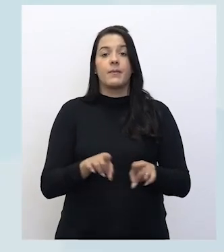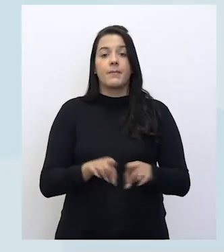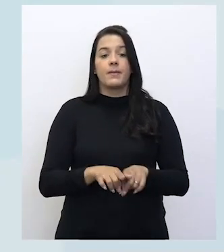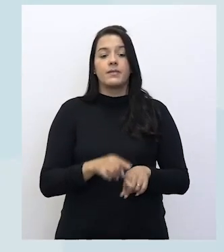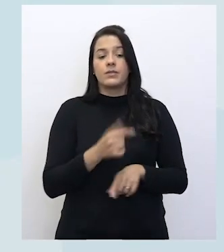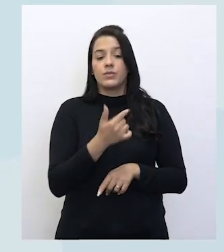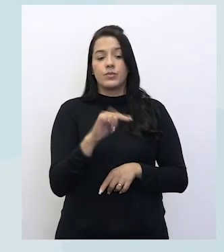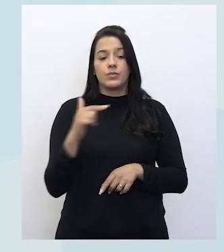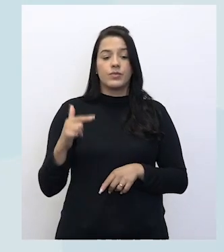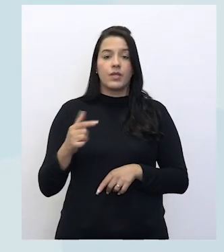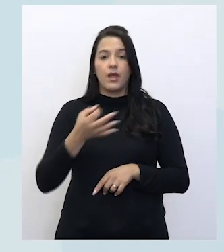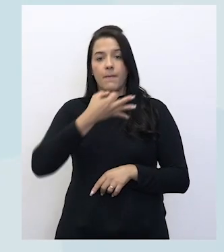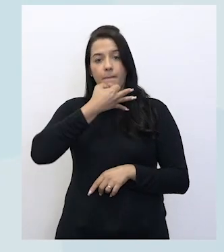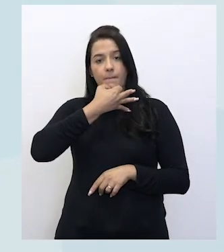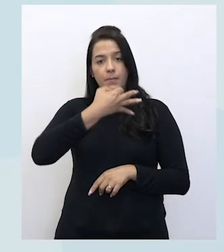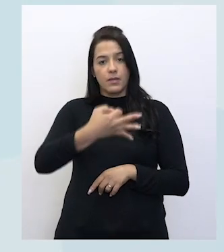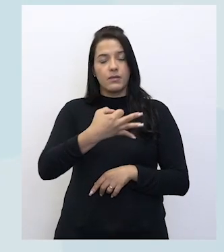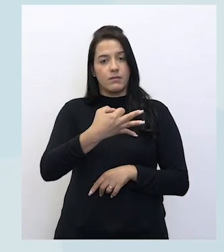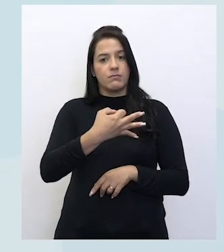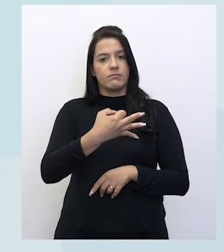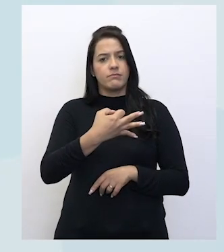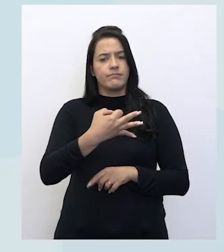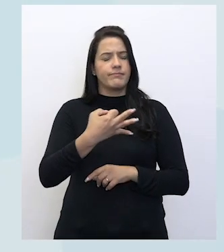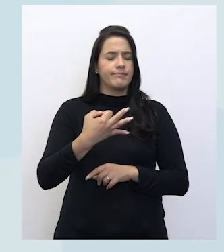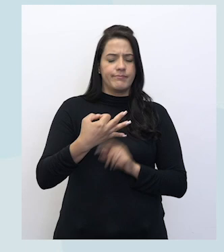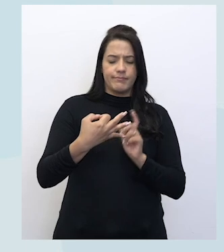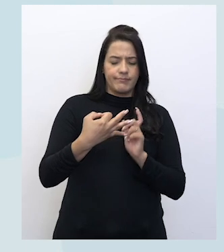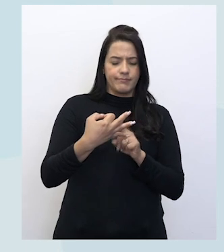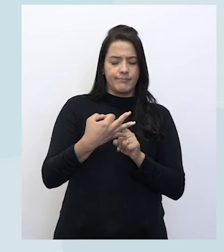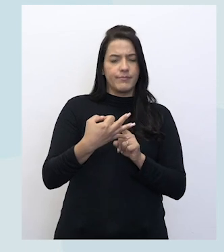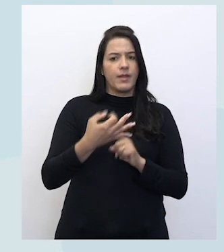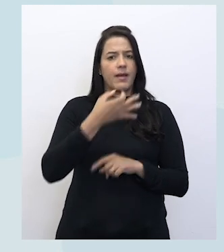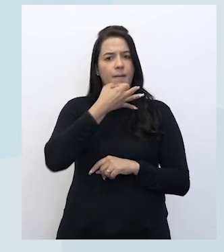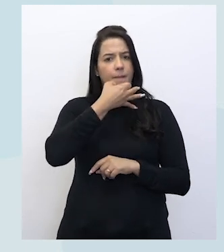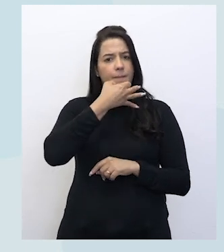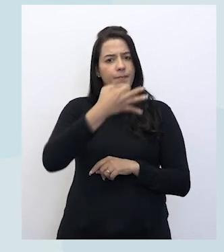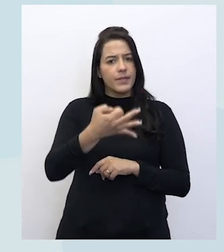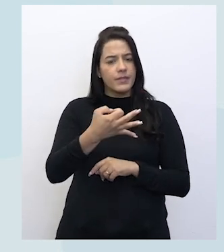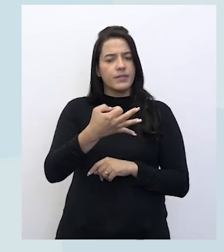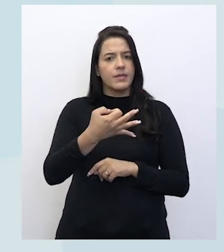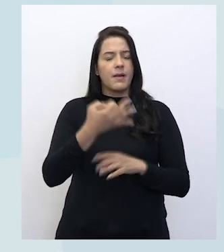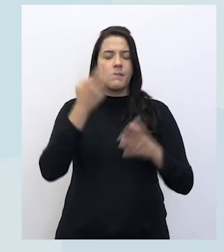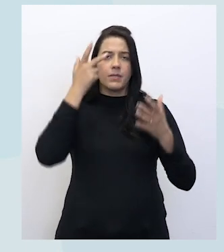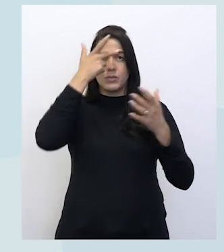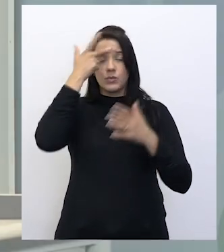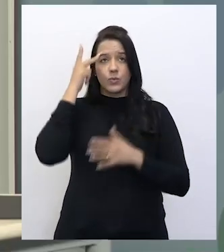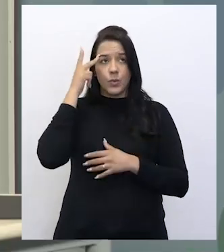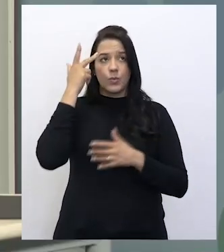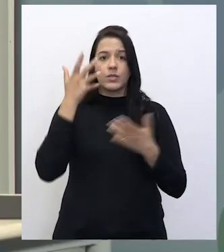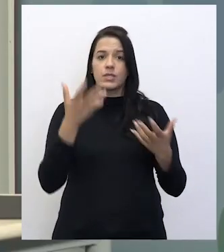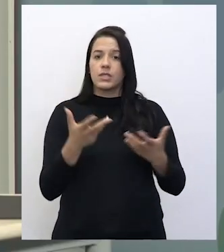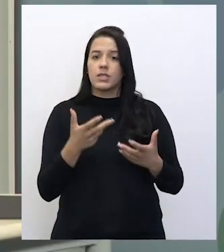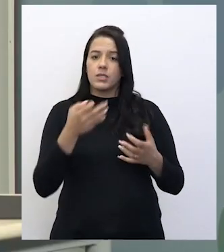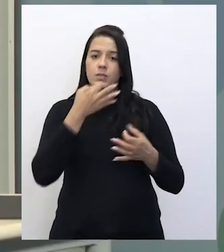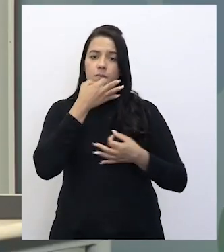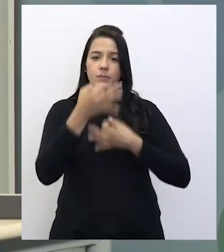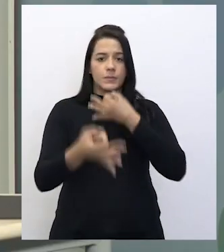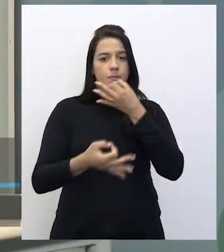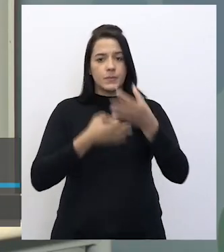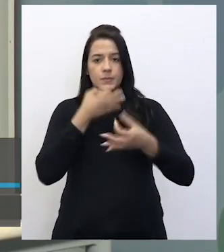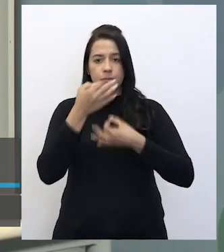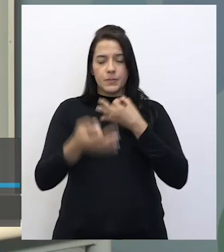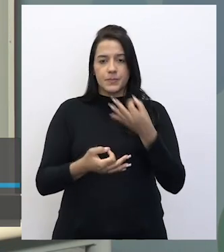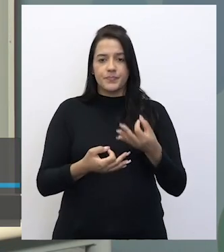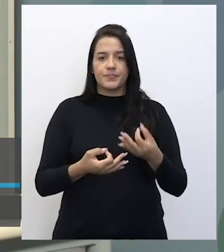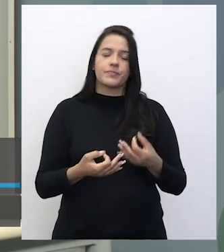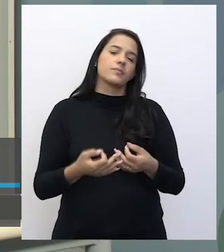mero opinionismo, né? E o que é opinionismo? Quando eu